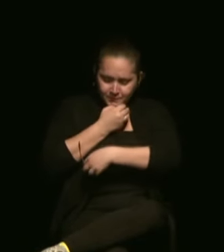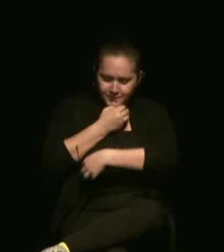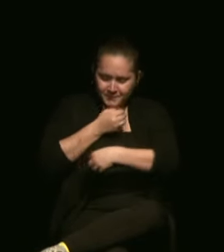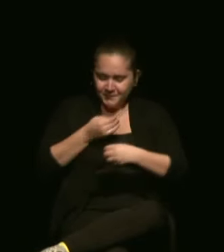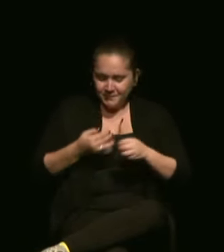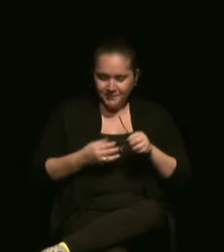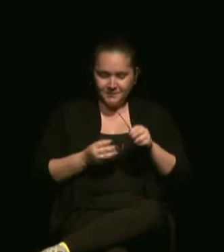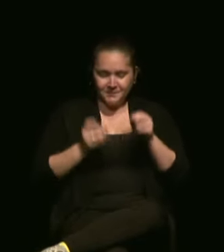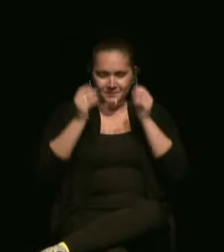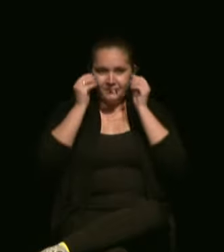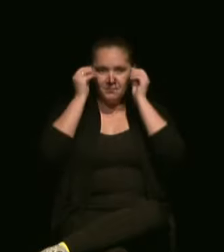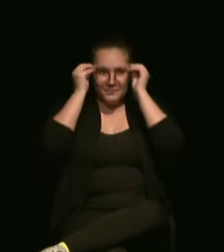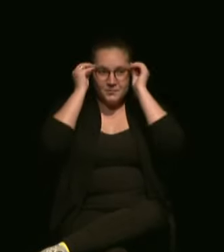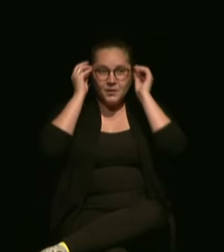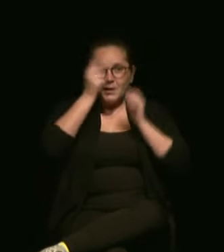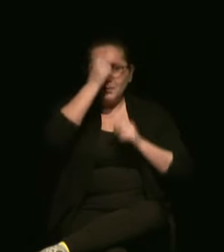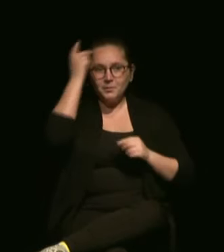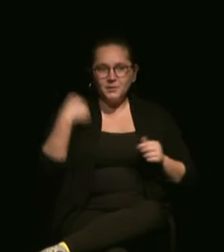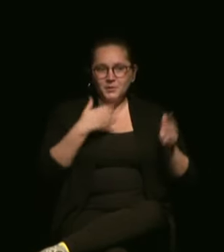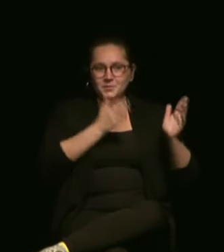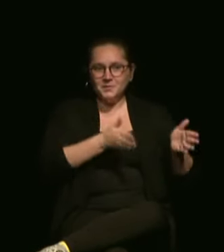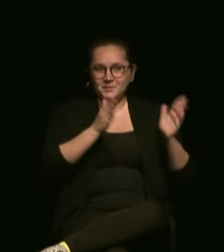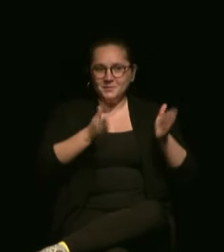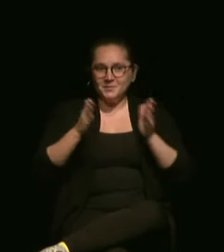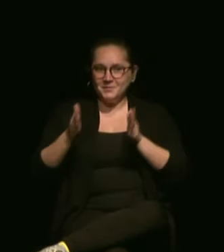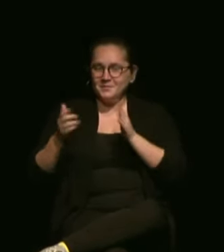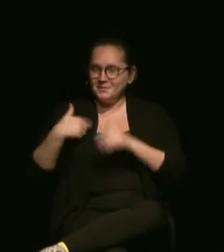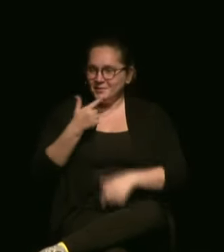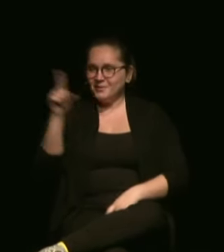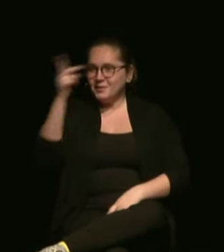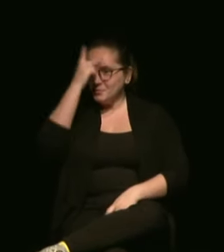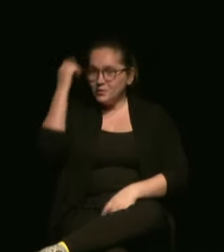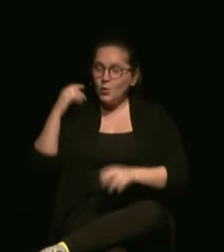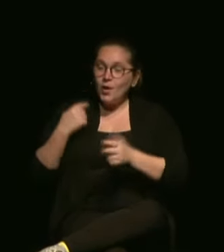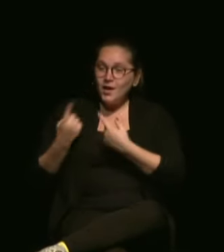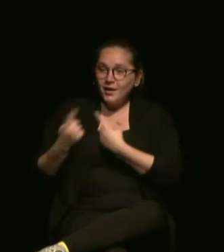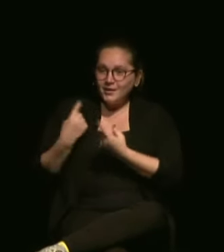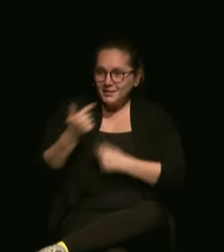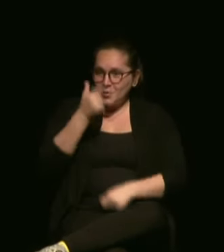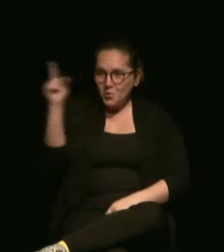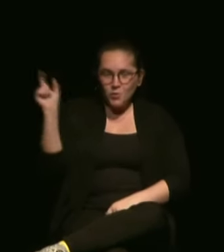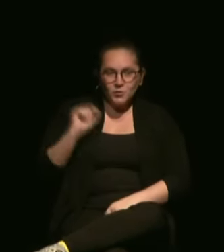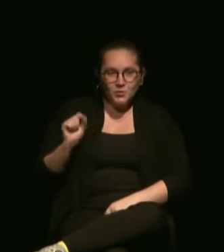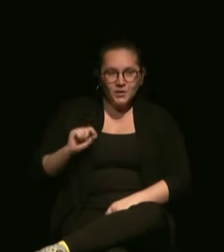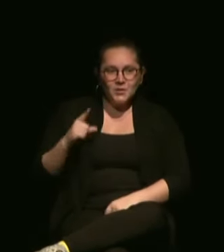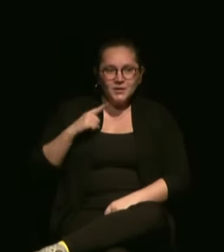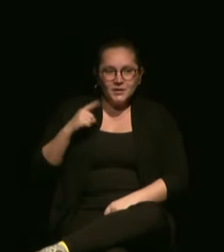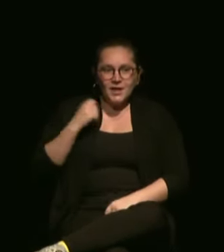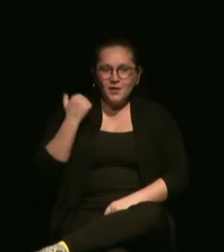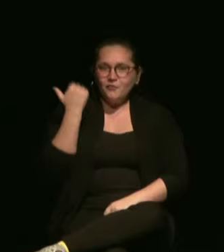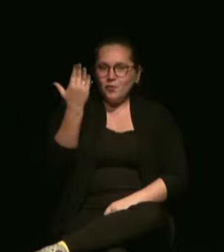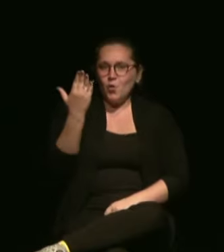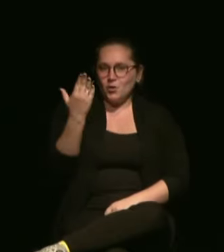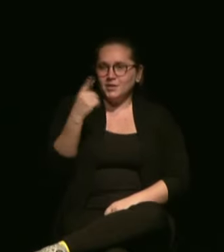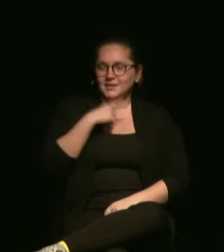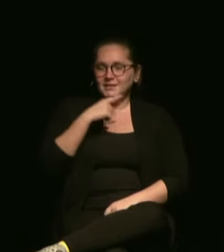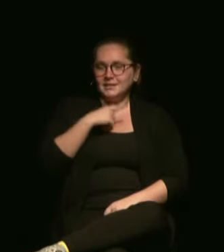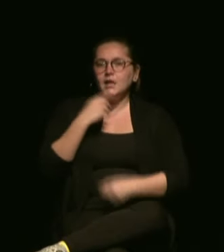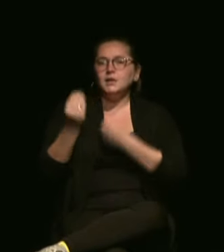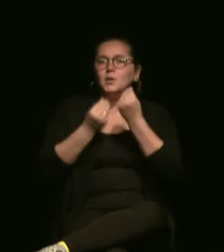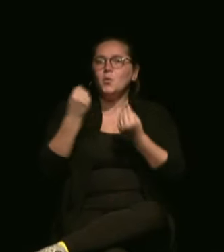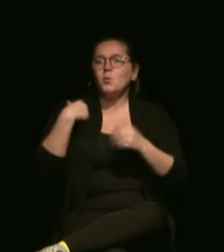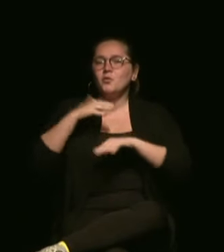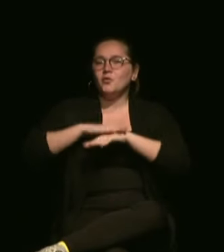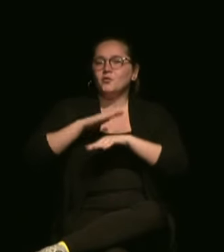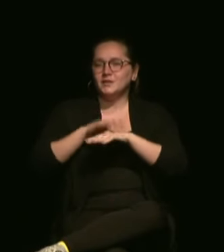mas deles em relação com os outros. Mas eles não viveram em relação com os outros. Essa é uma imposição de fora. Então como fazer